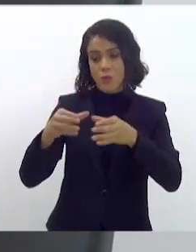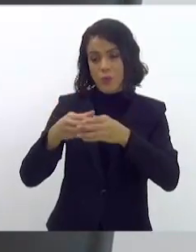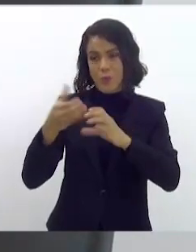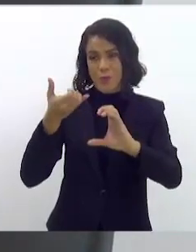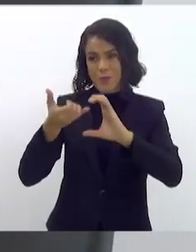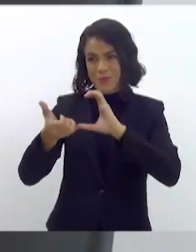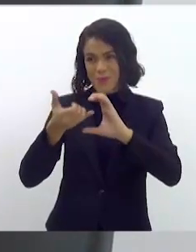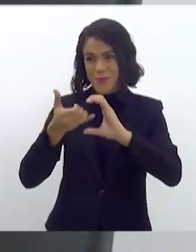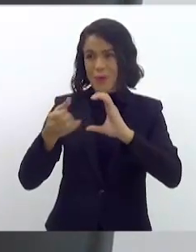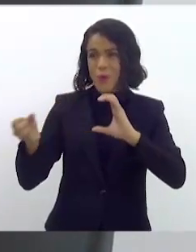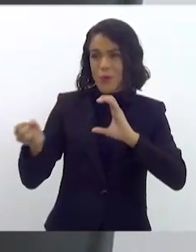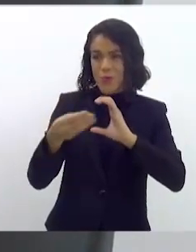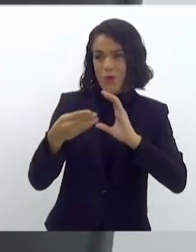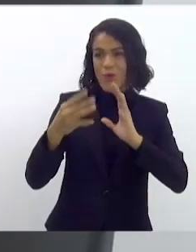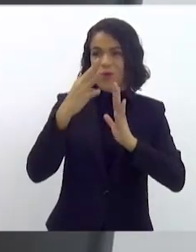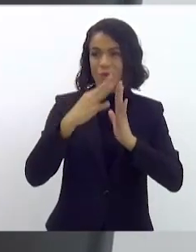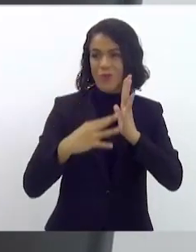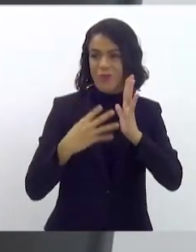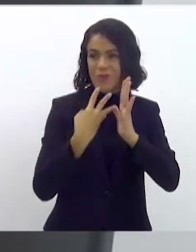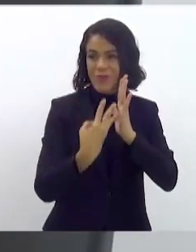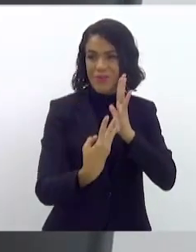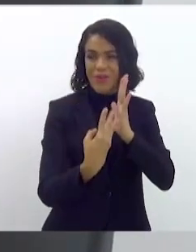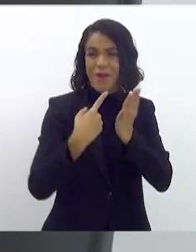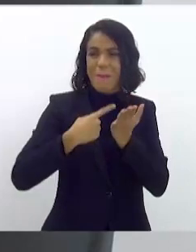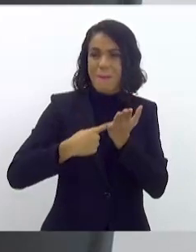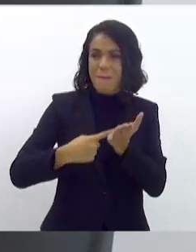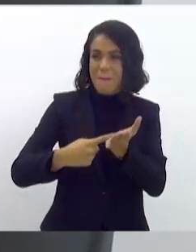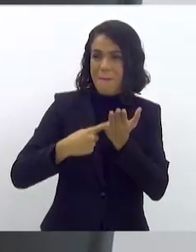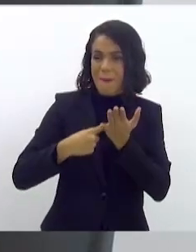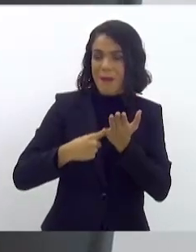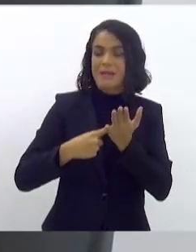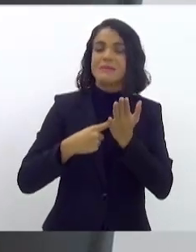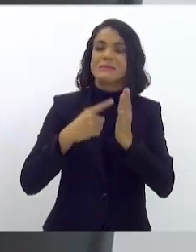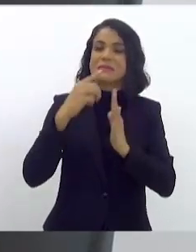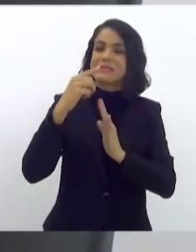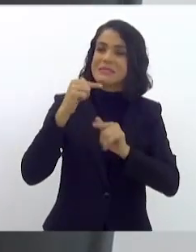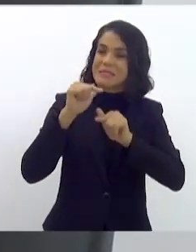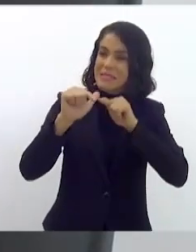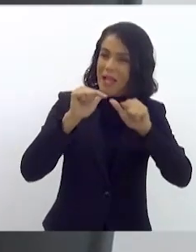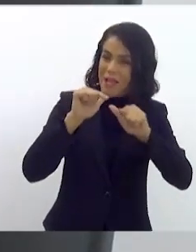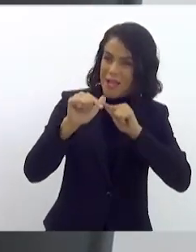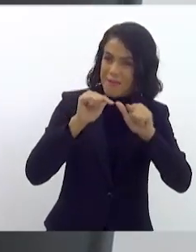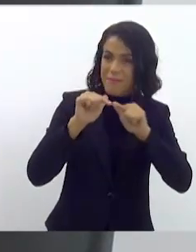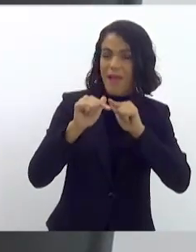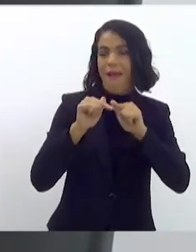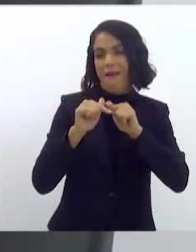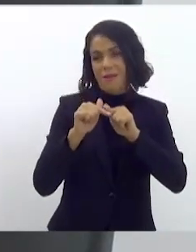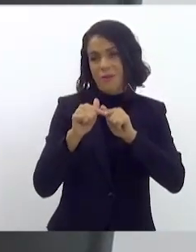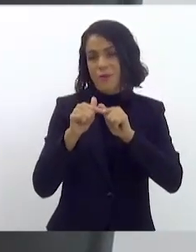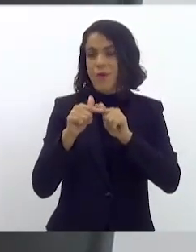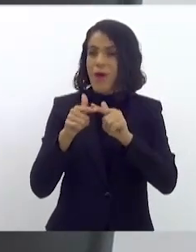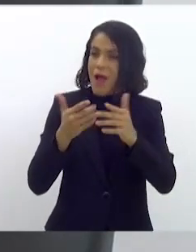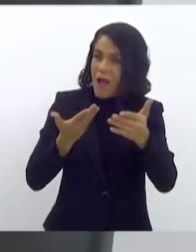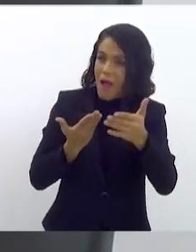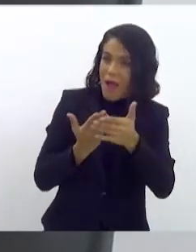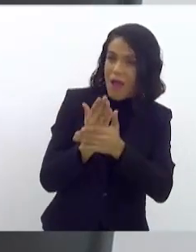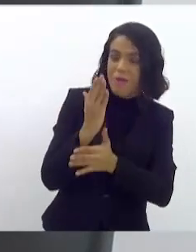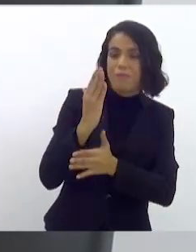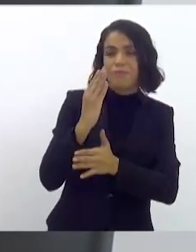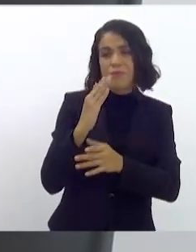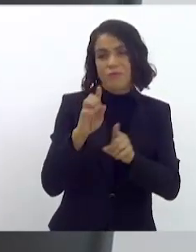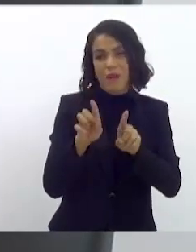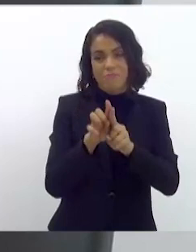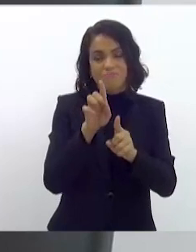novo plano de trabalho para que na próxima semana a gente possa aprovar o plano de trabalho de uma forma mais objetiva e, em